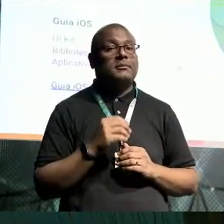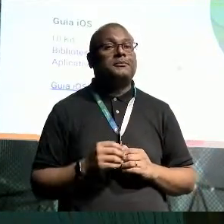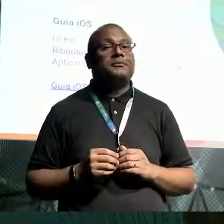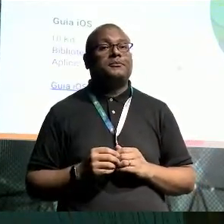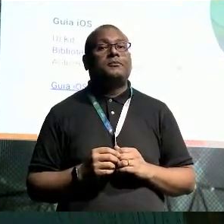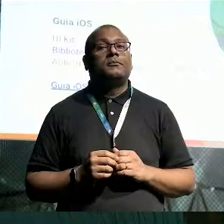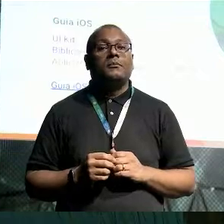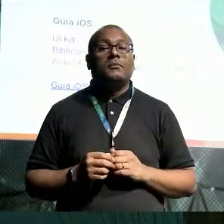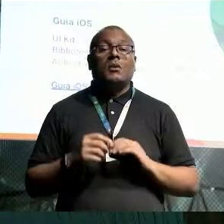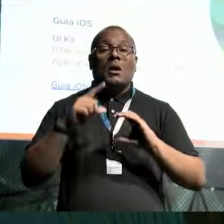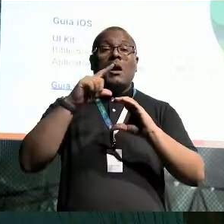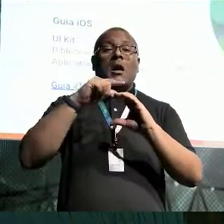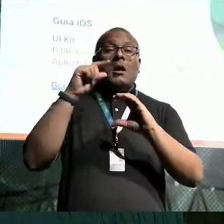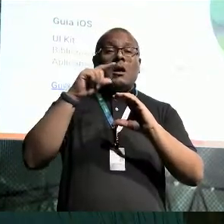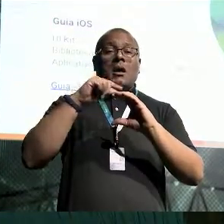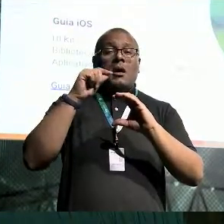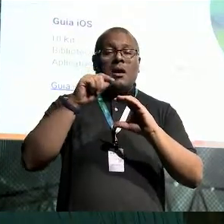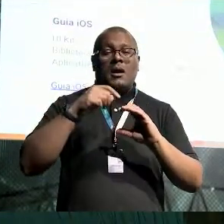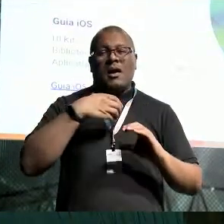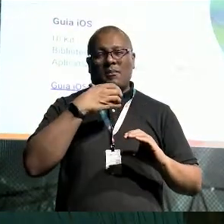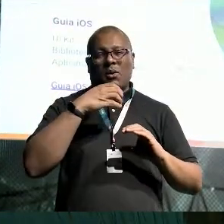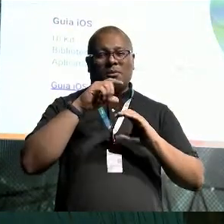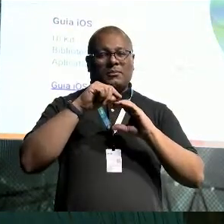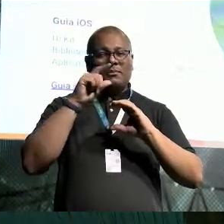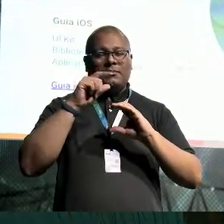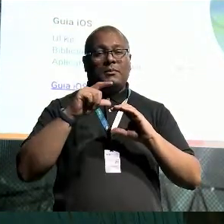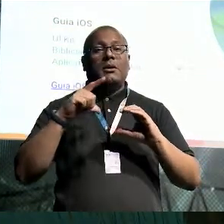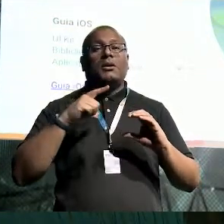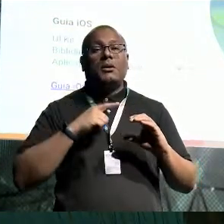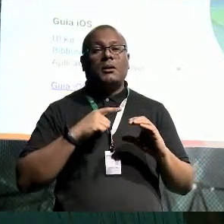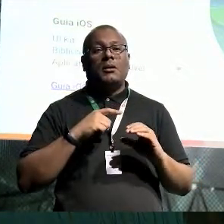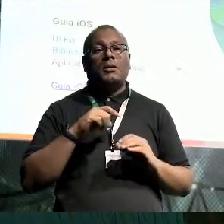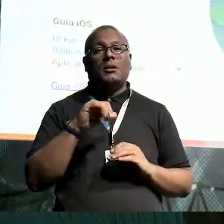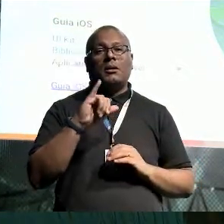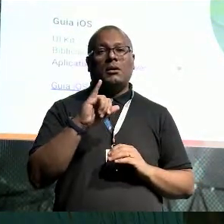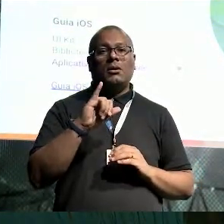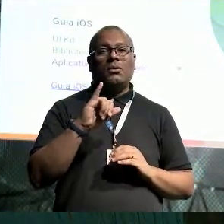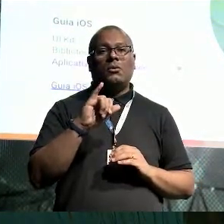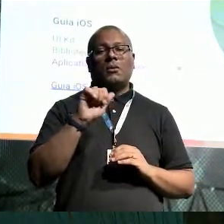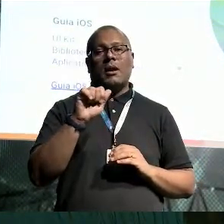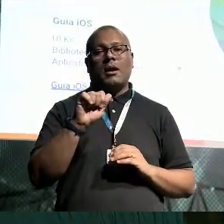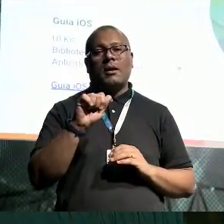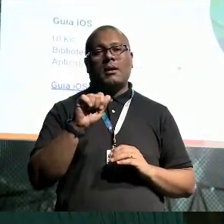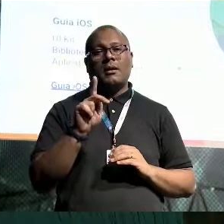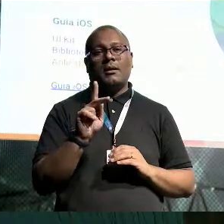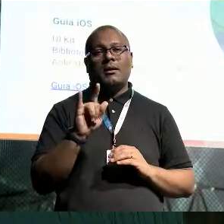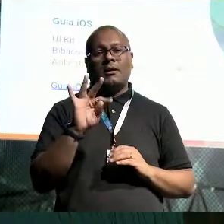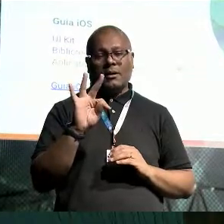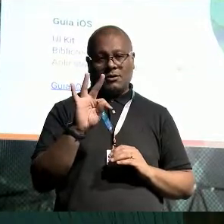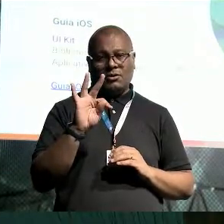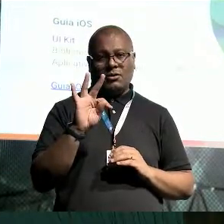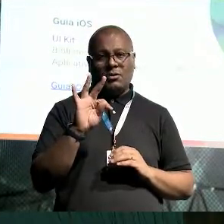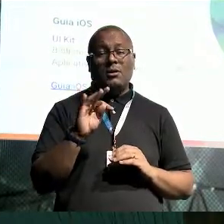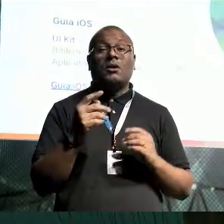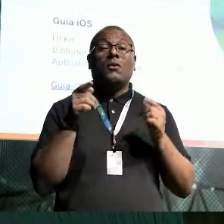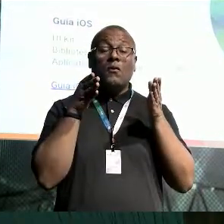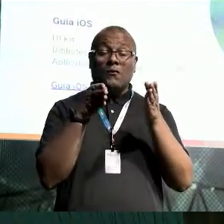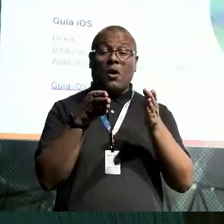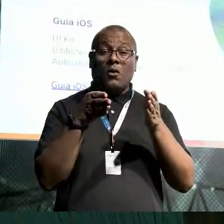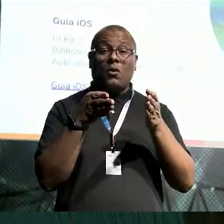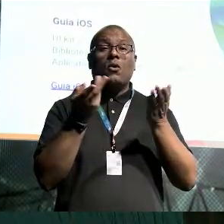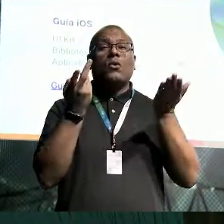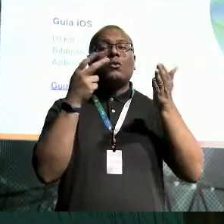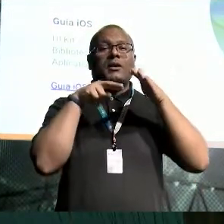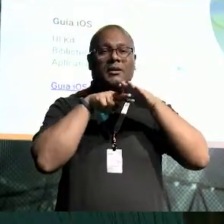o iOS, ou /Apple, eu tenho o UIKit, que também é para o design. Eu